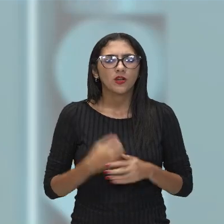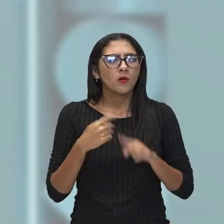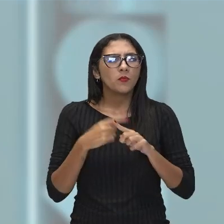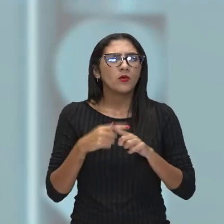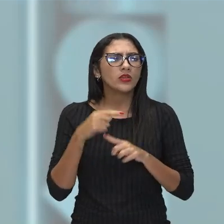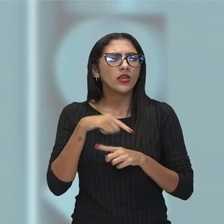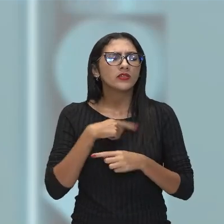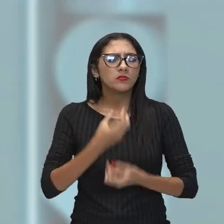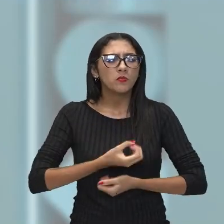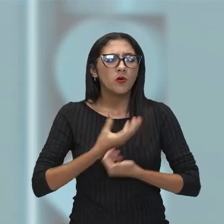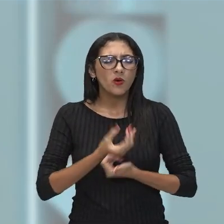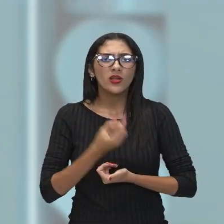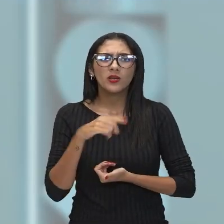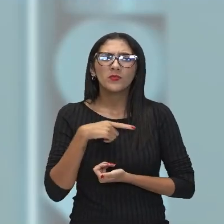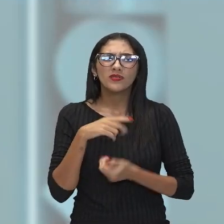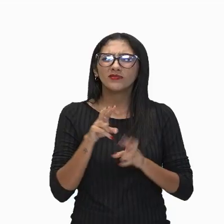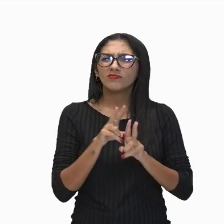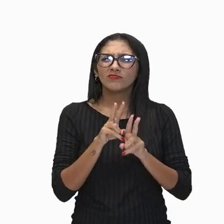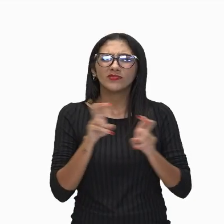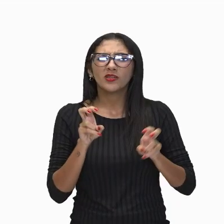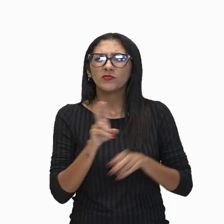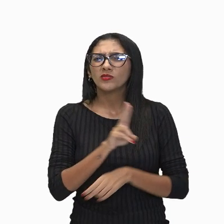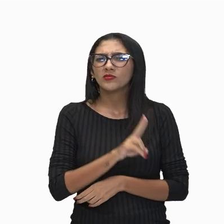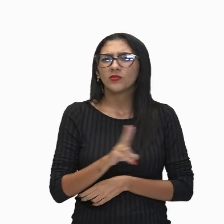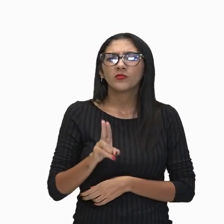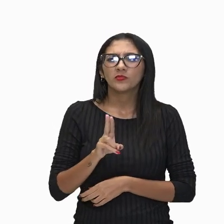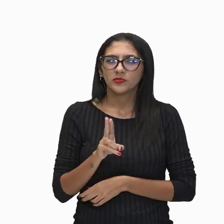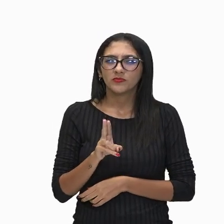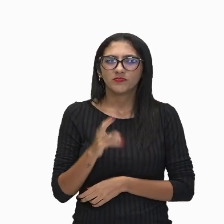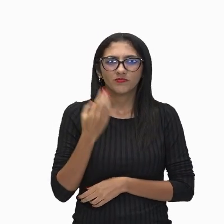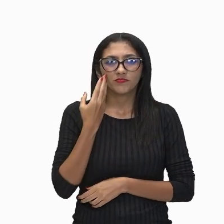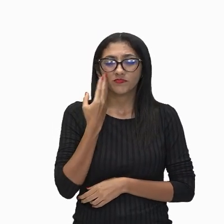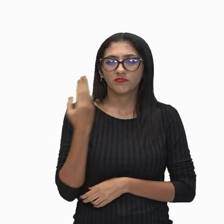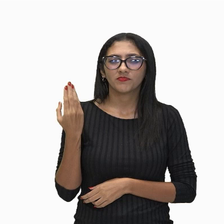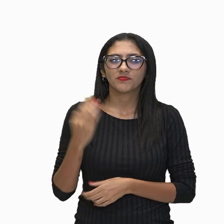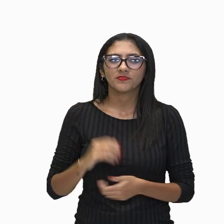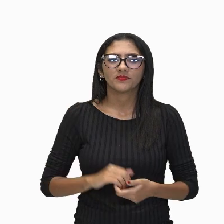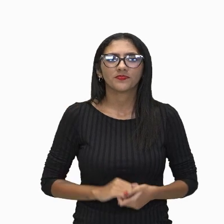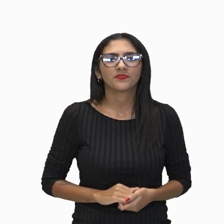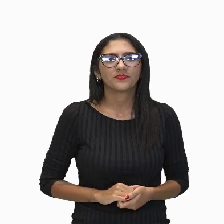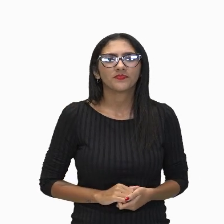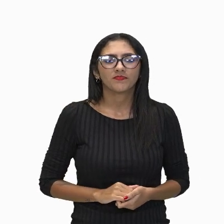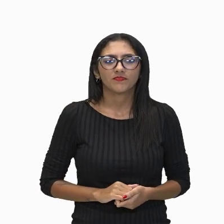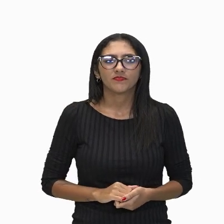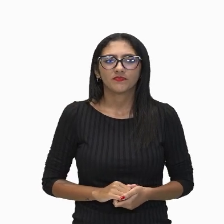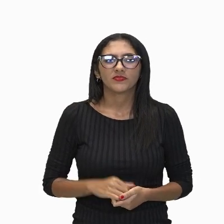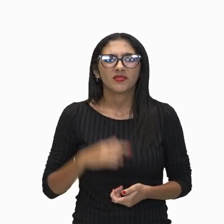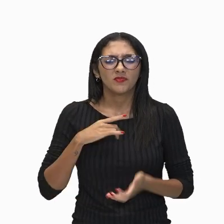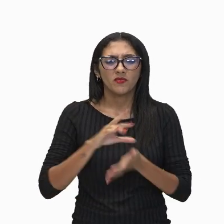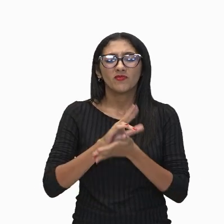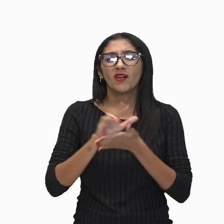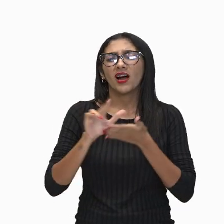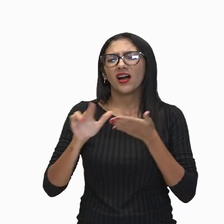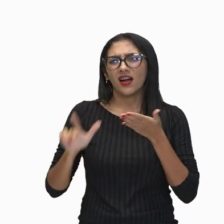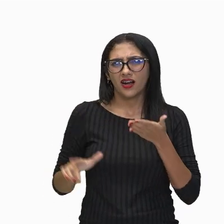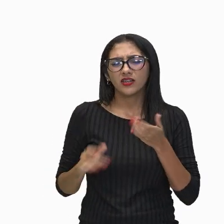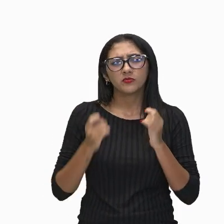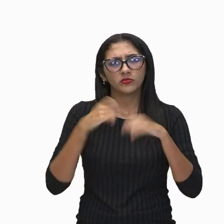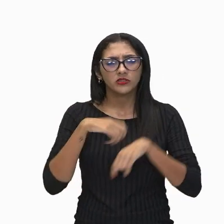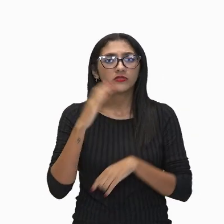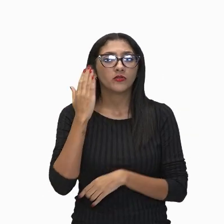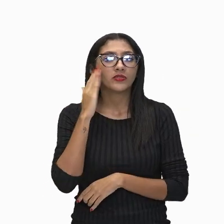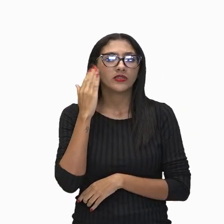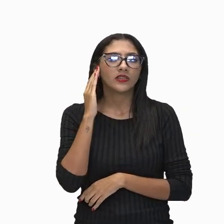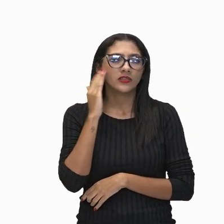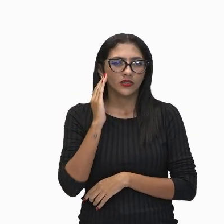tem este nome? Por que ele é chamado de Poema Sujo? Então, temos aí a resposta. Há várias possíveis interpretações para a escolha do